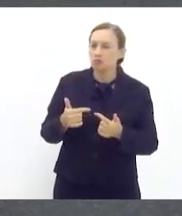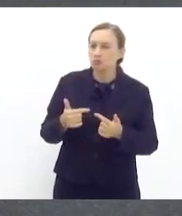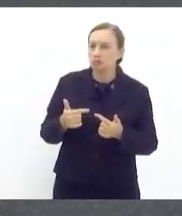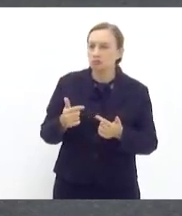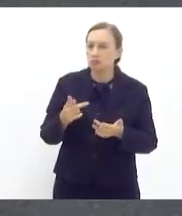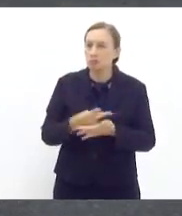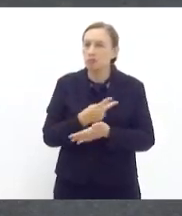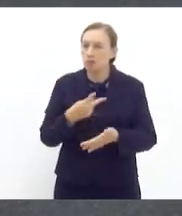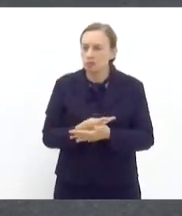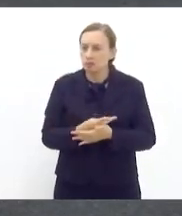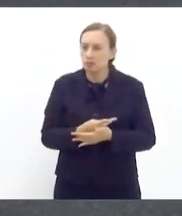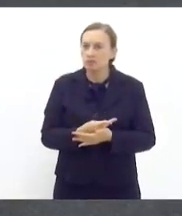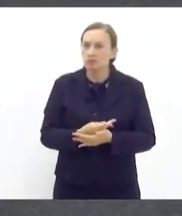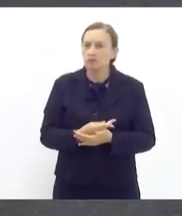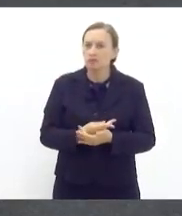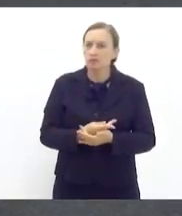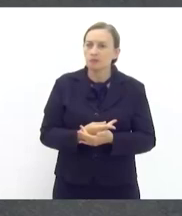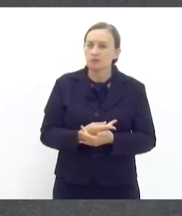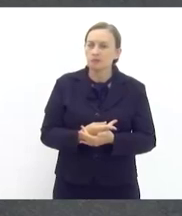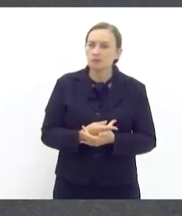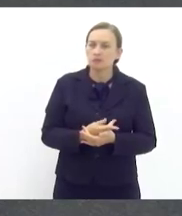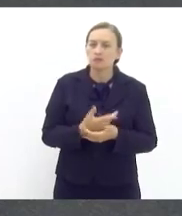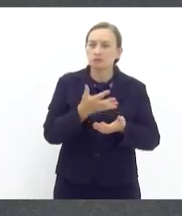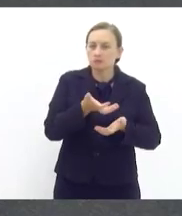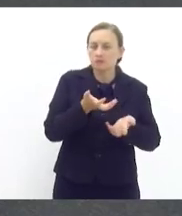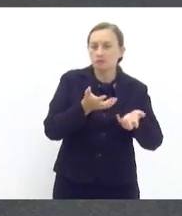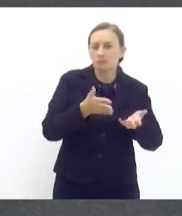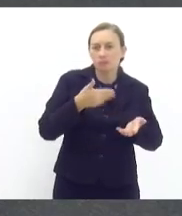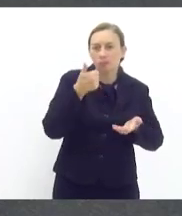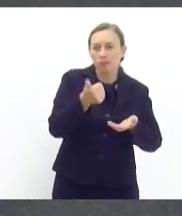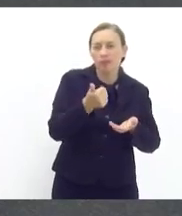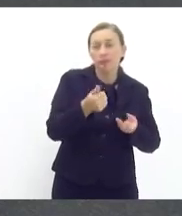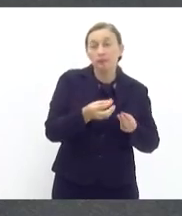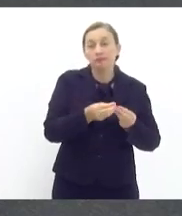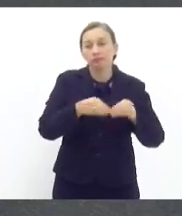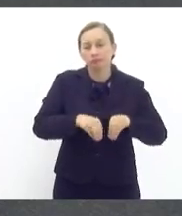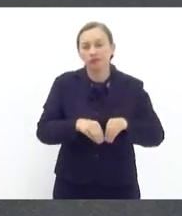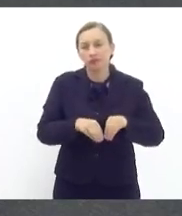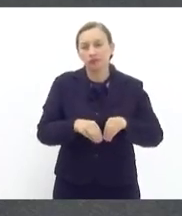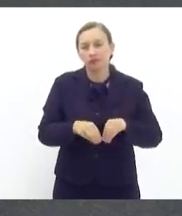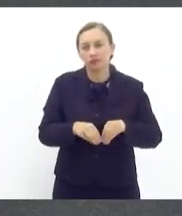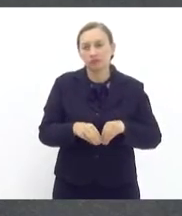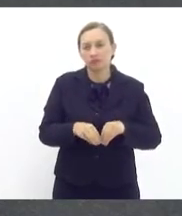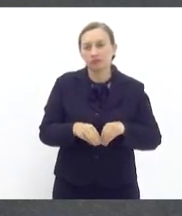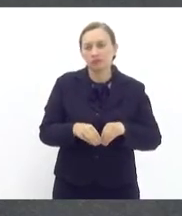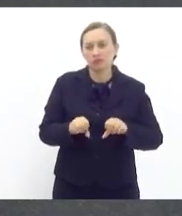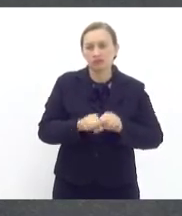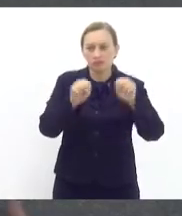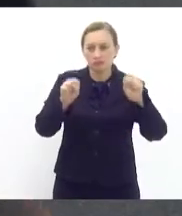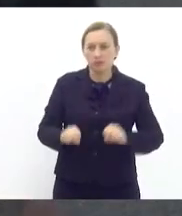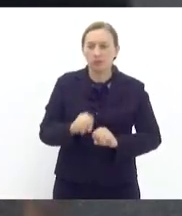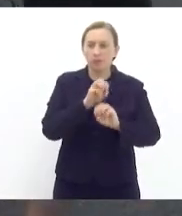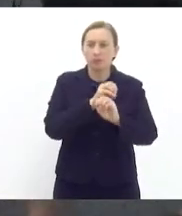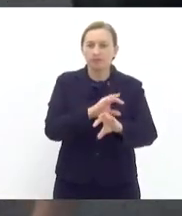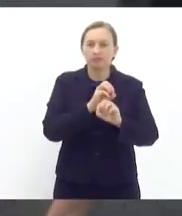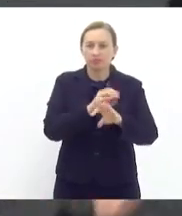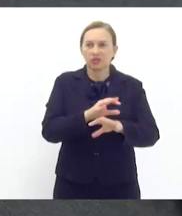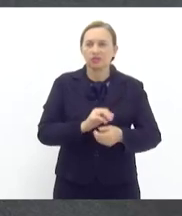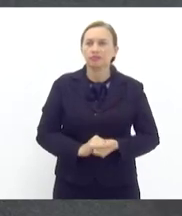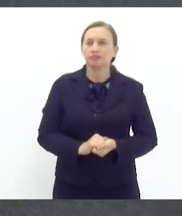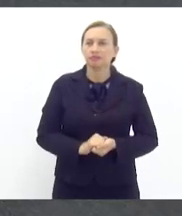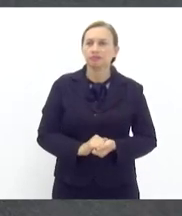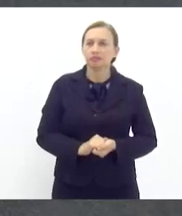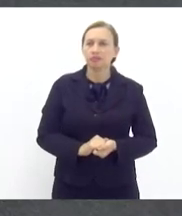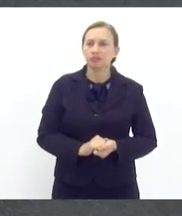de medidas adotadas com a intenção de melhorar não venham atrapalhar o sistema de ensino o